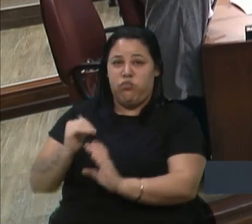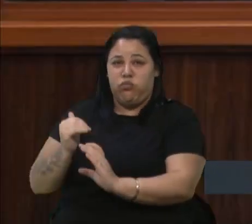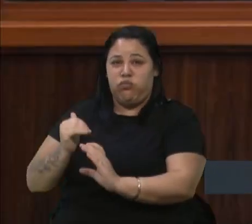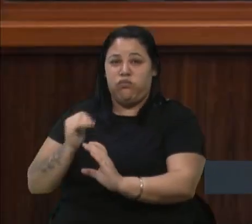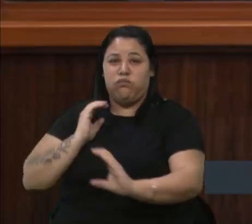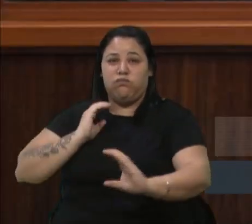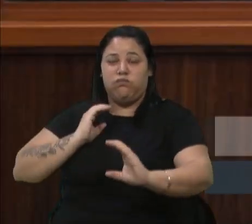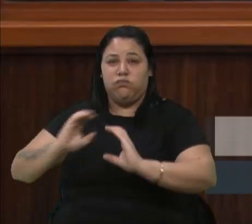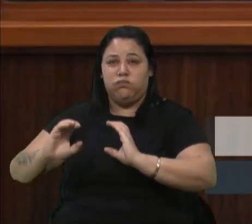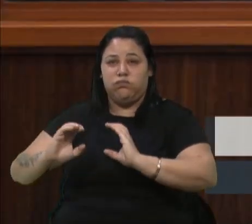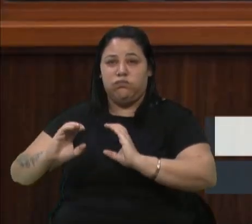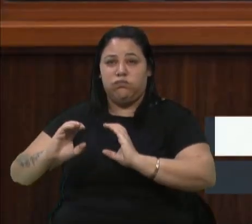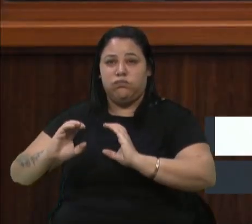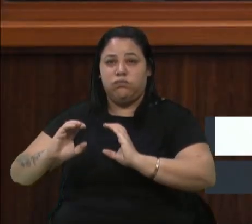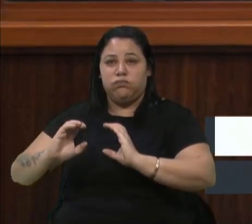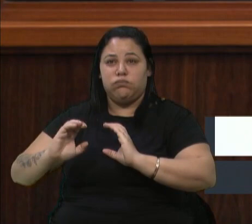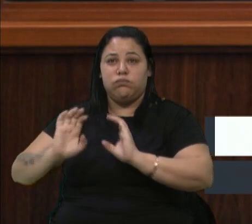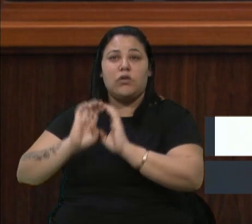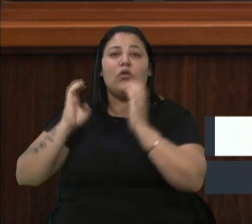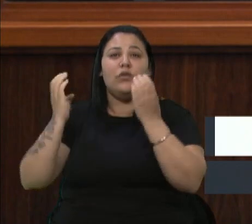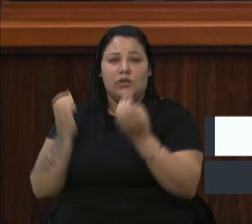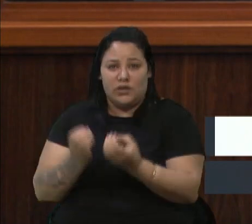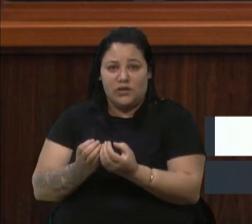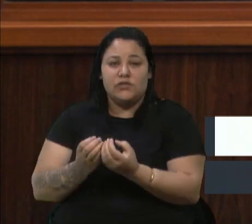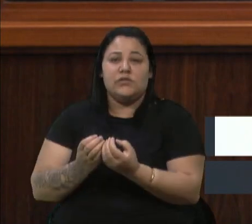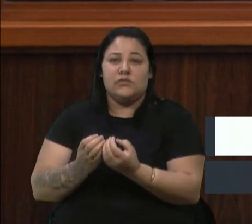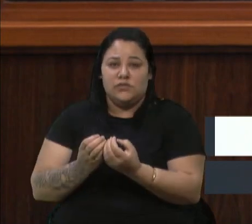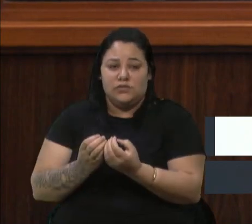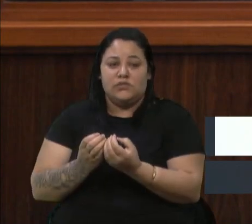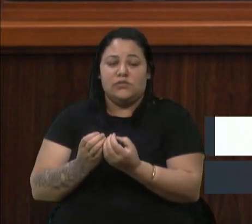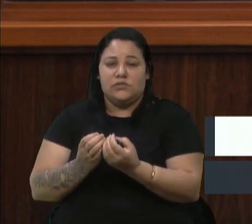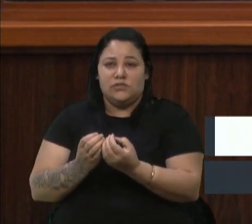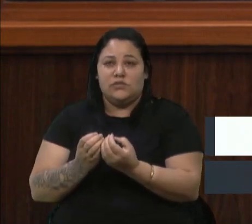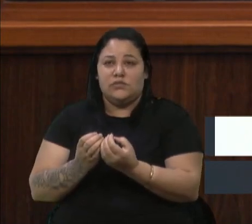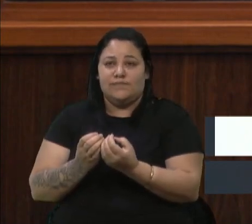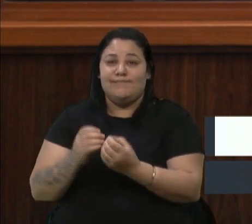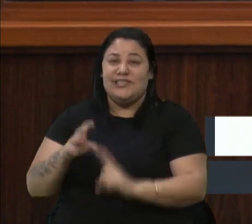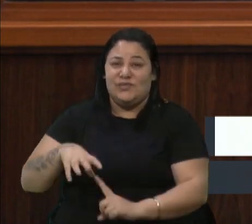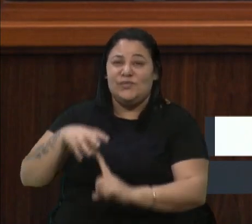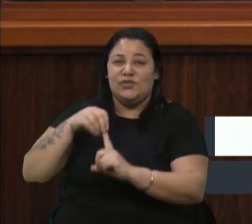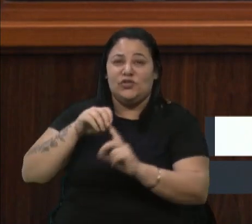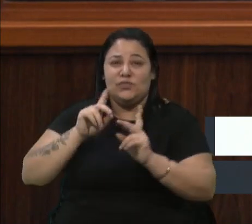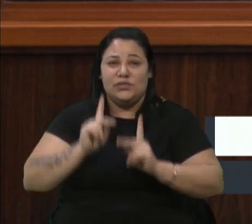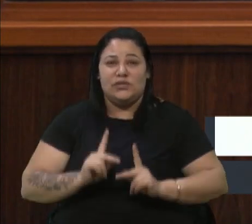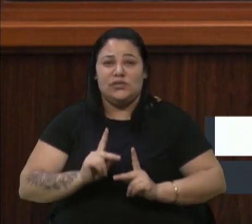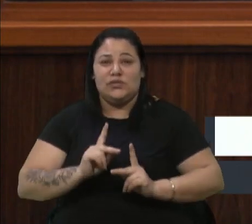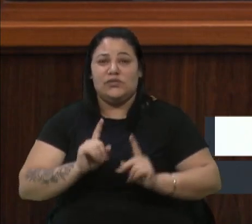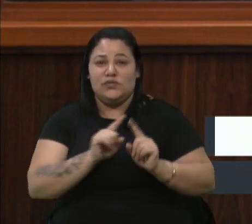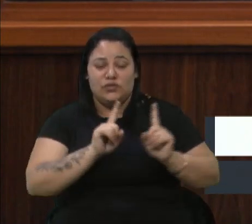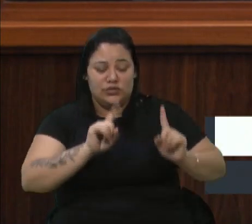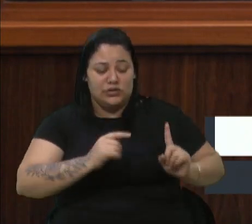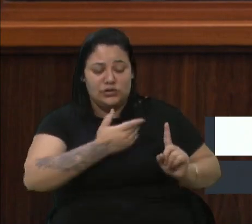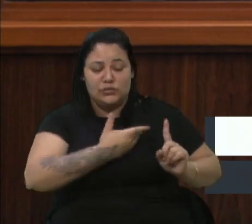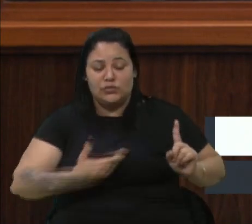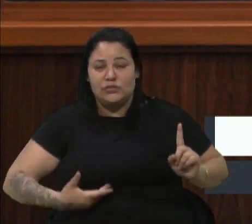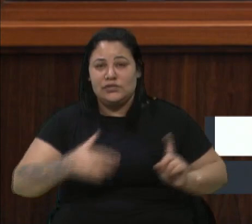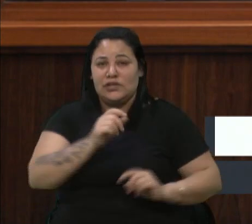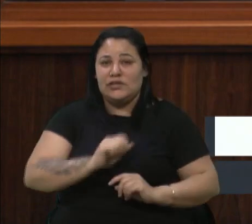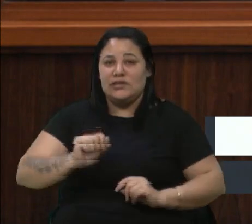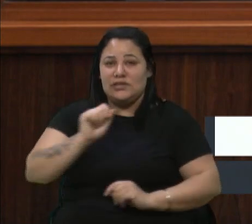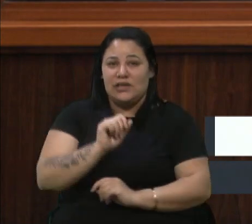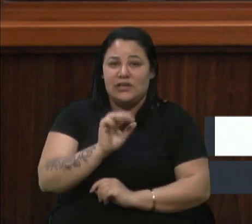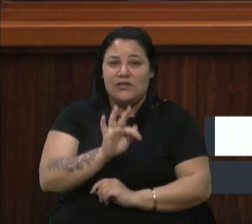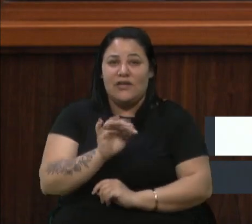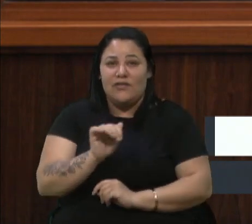mais especificamente de pessoas da assistência social, de servidores da assistência social, que